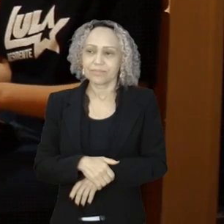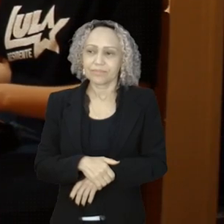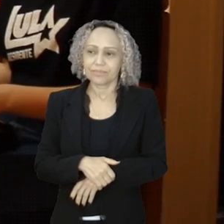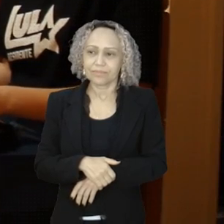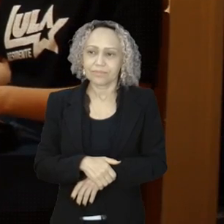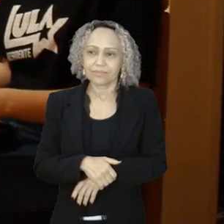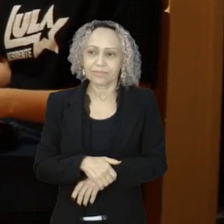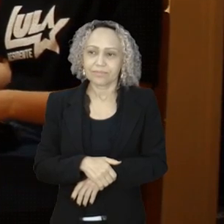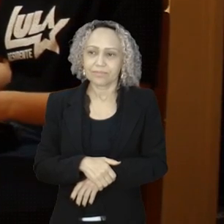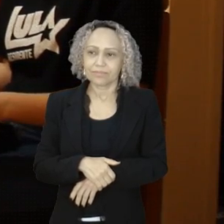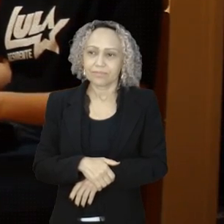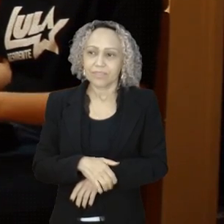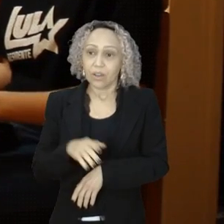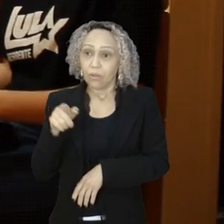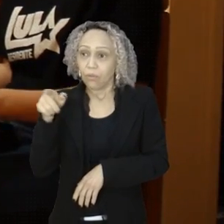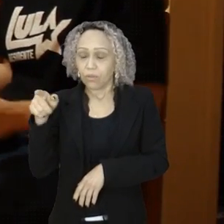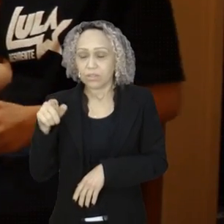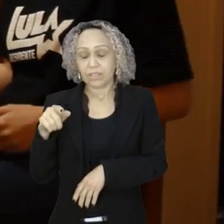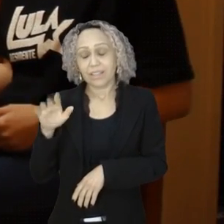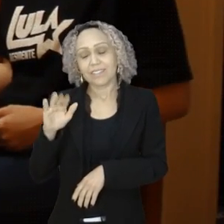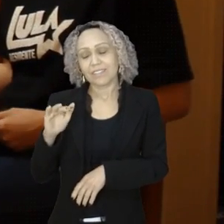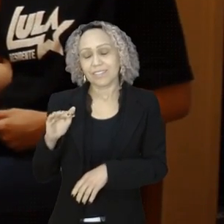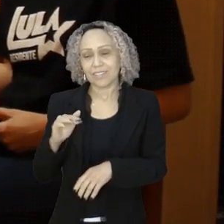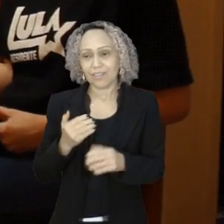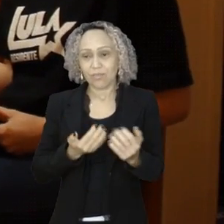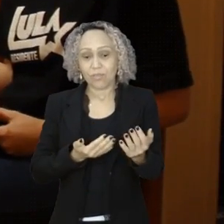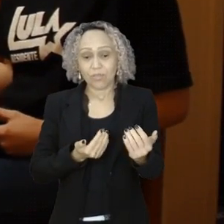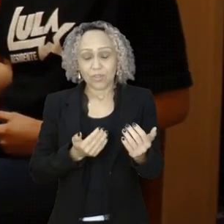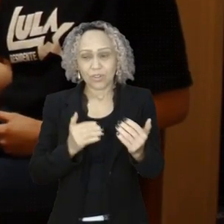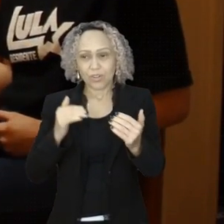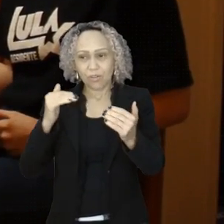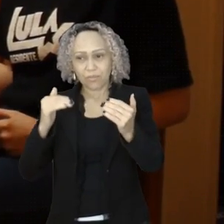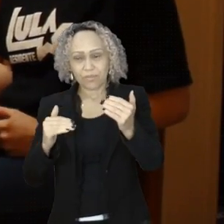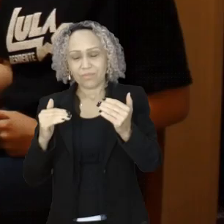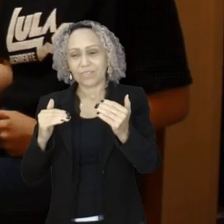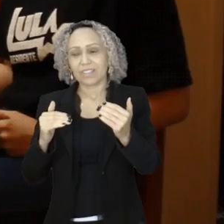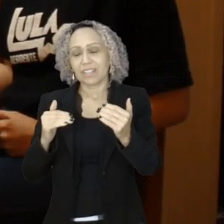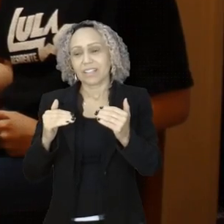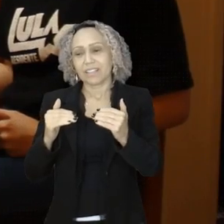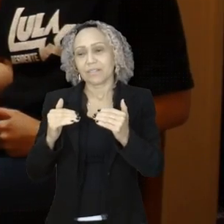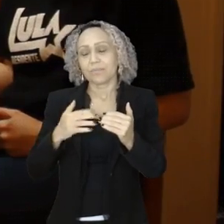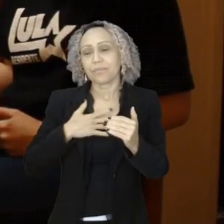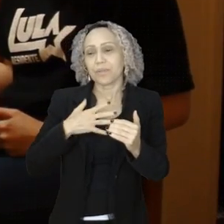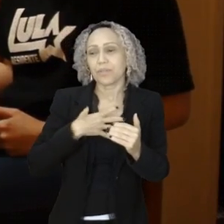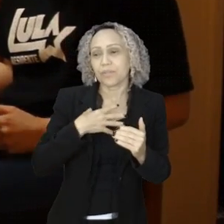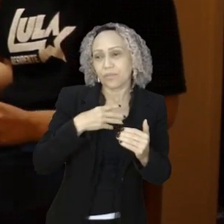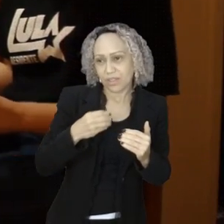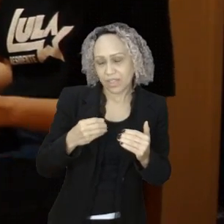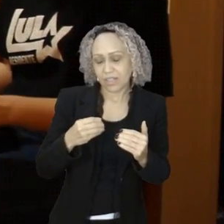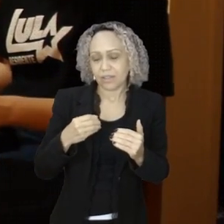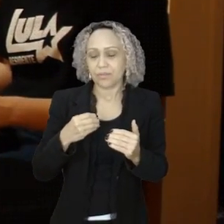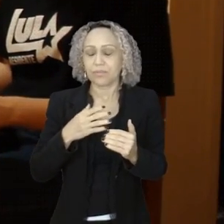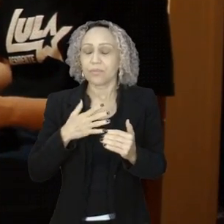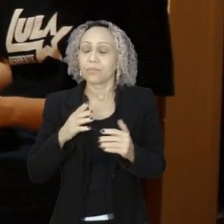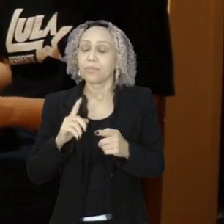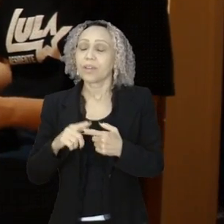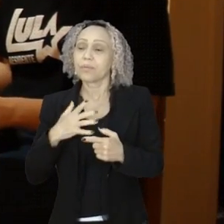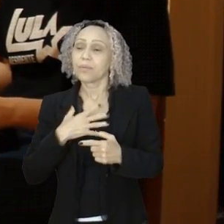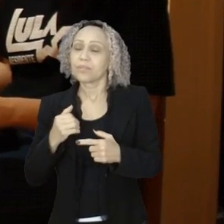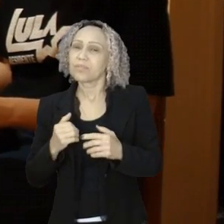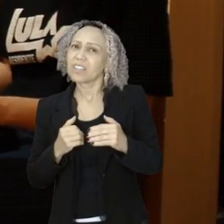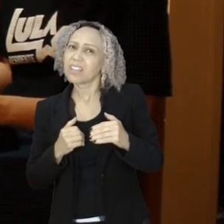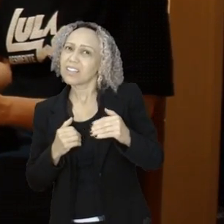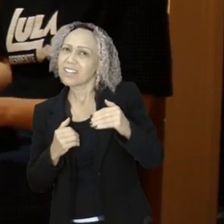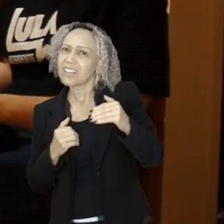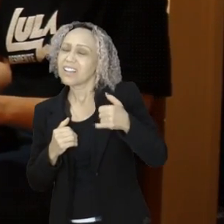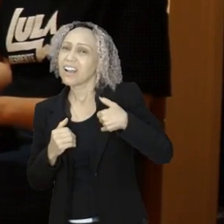mais moças do que os meus filhos, do que o Espartaco e a Laura. Né? O Espartaco está com